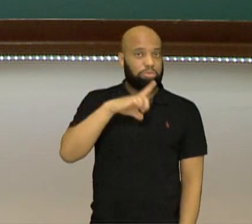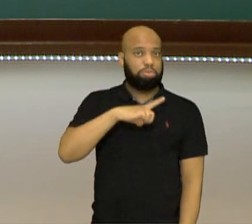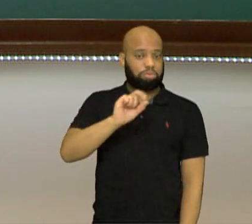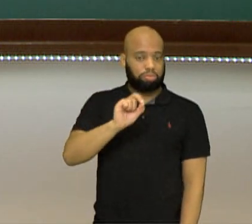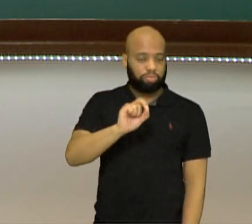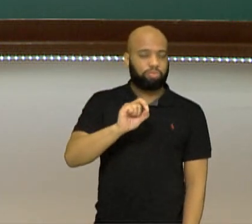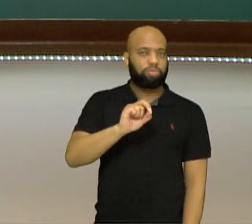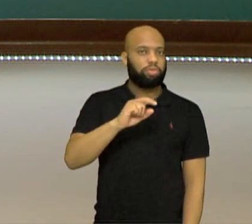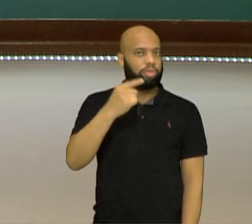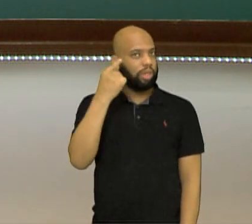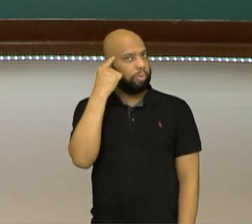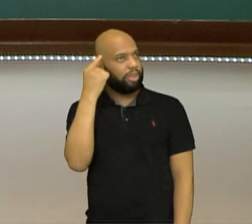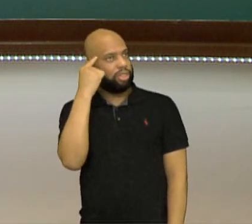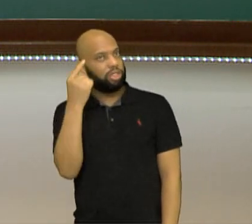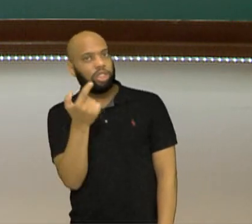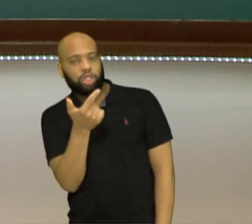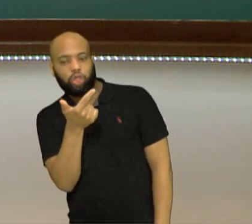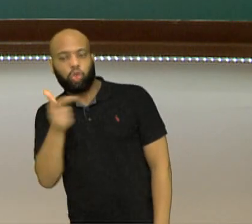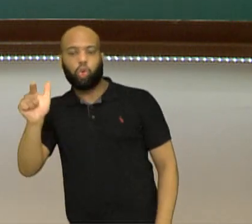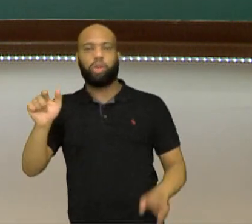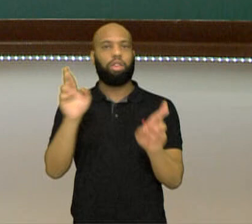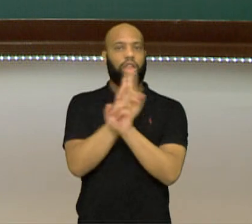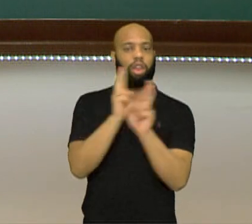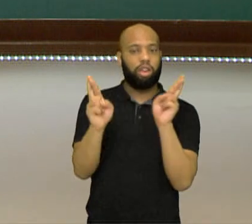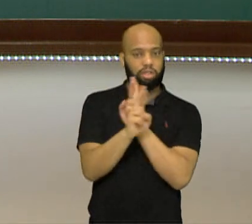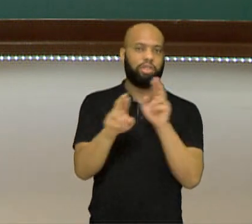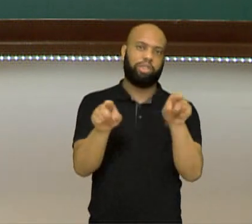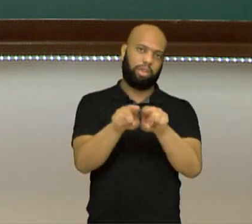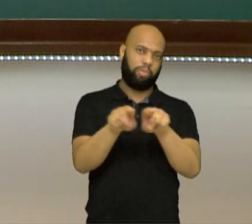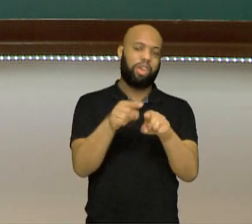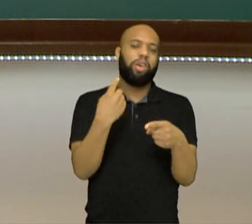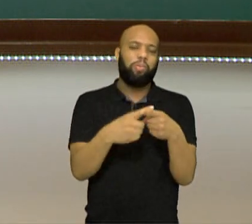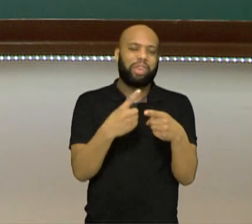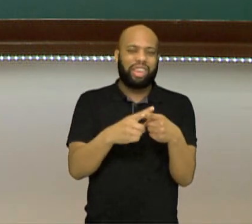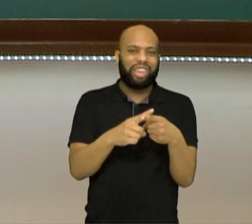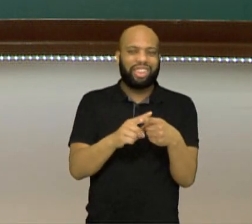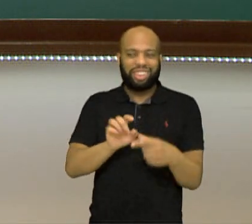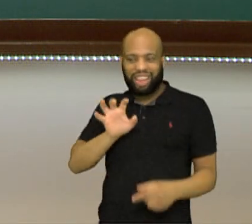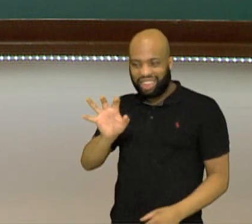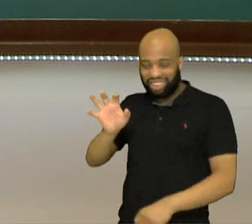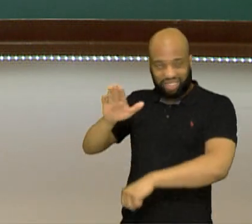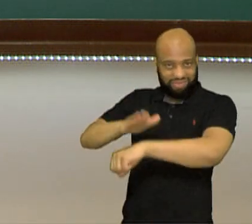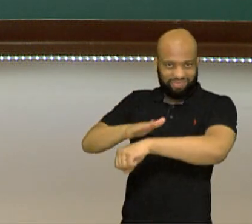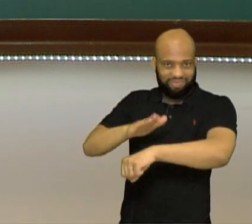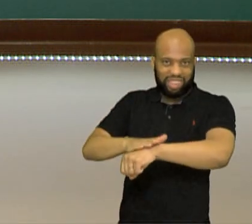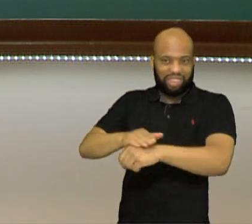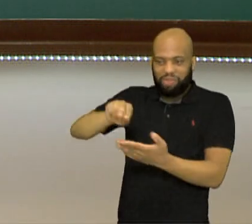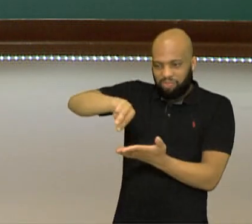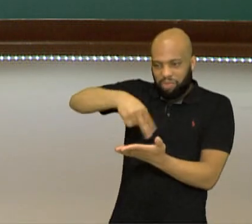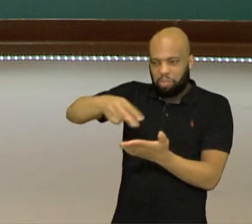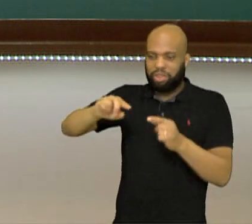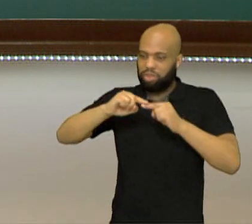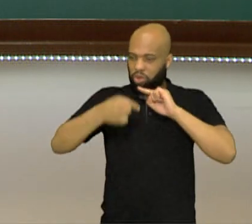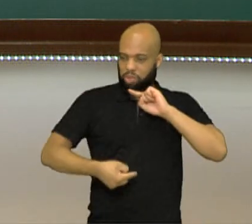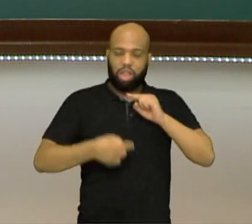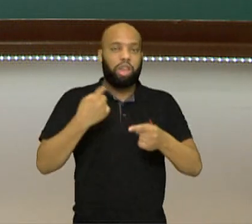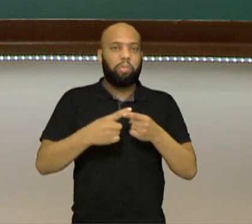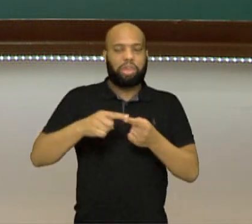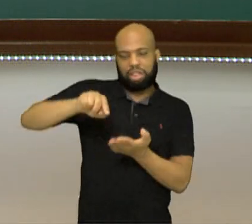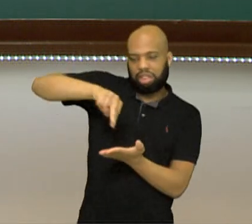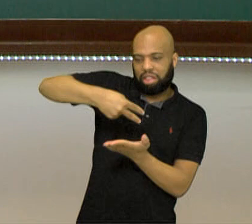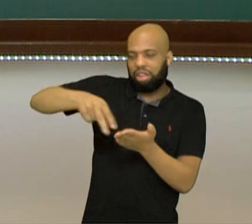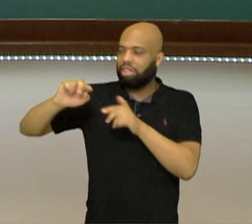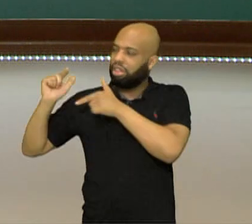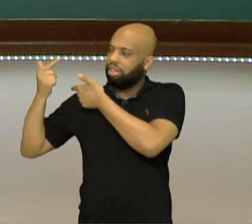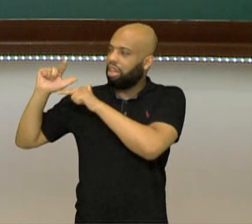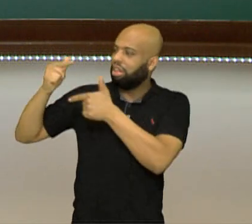em outras relações. A dança não cabia naquele momento, essa história de dança de balé clássico, de contar a história